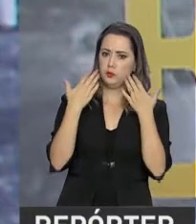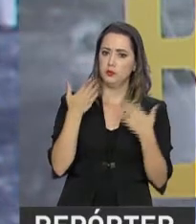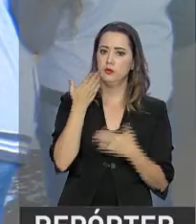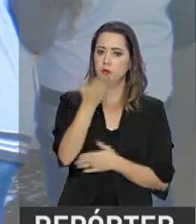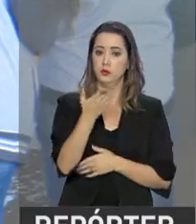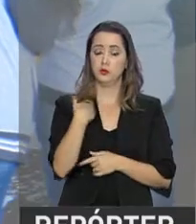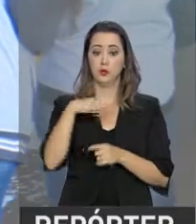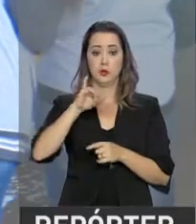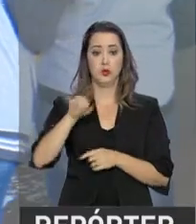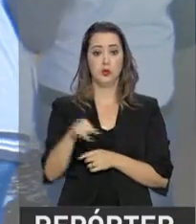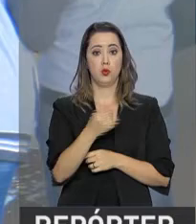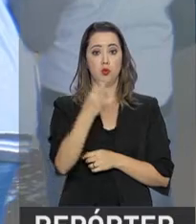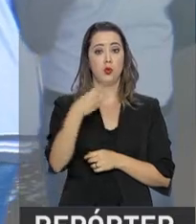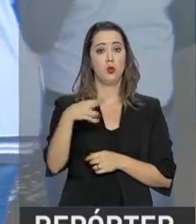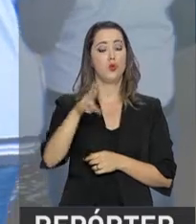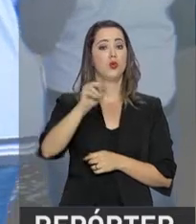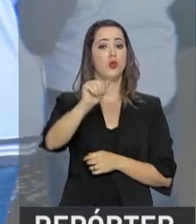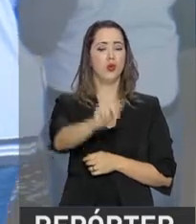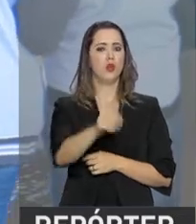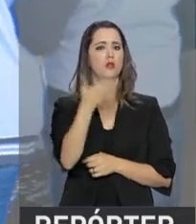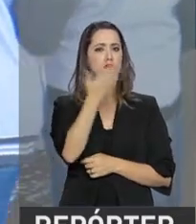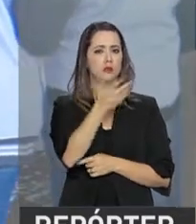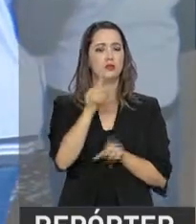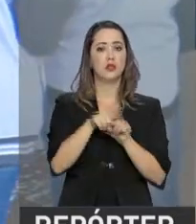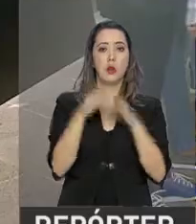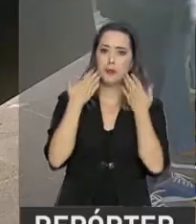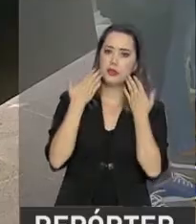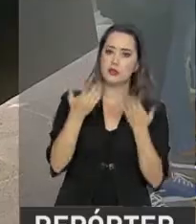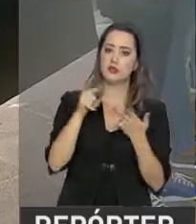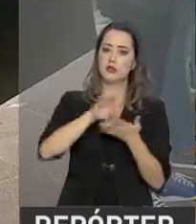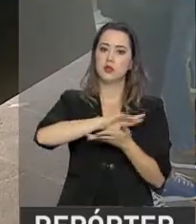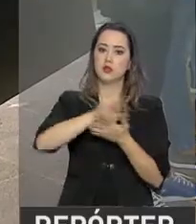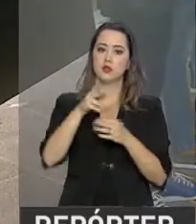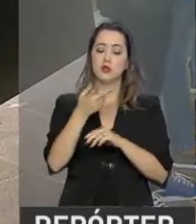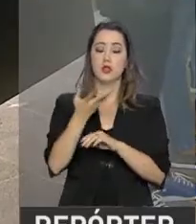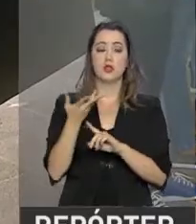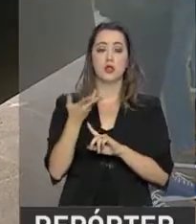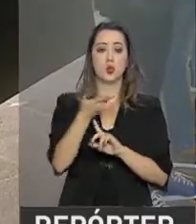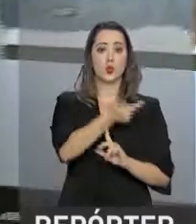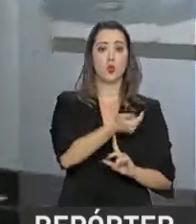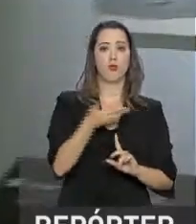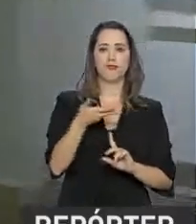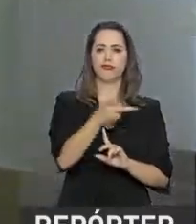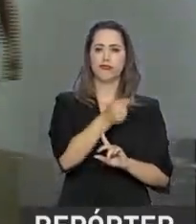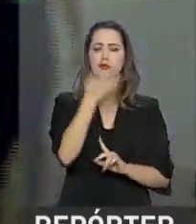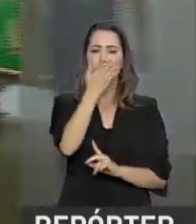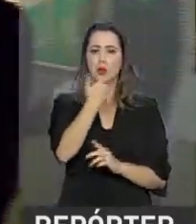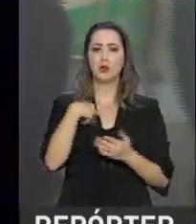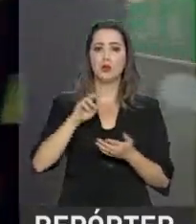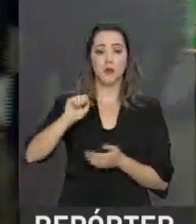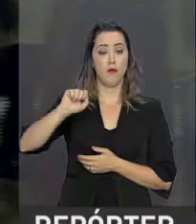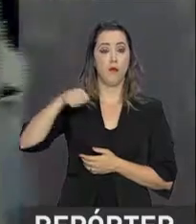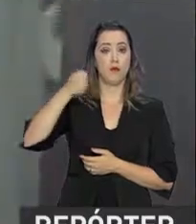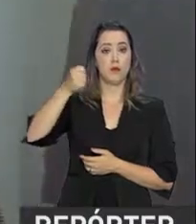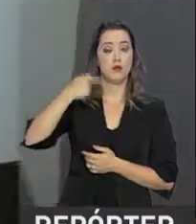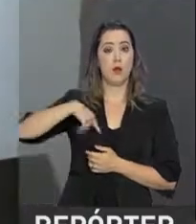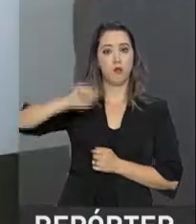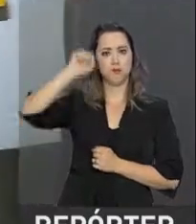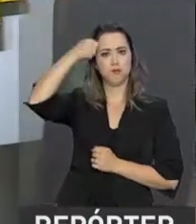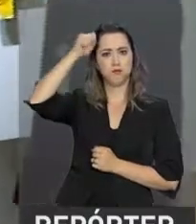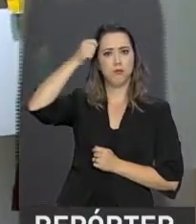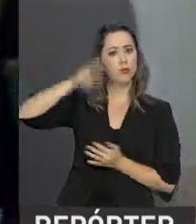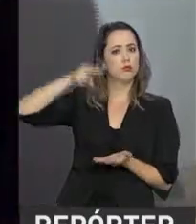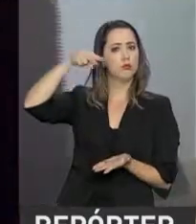Jean-Michel Basquiat, no Centro Cultural Banco do Brasil, reúne obras do artista que foi símbolo da resistência negra e da